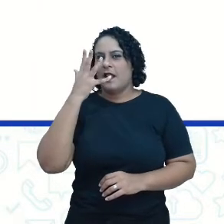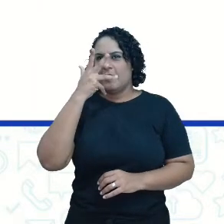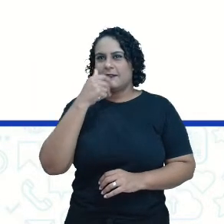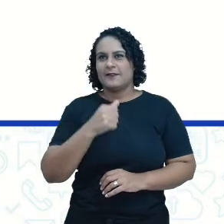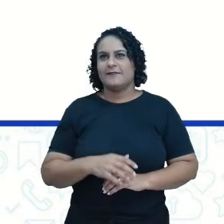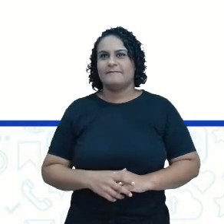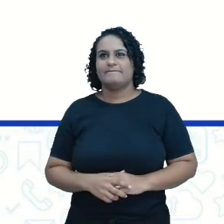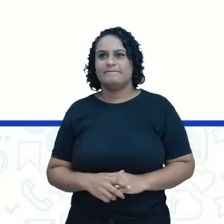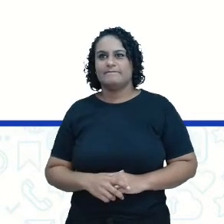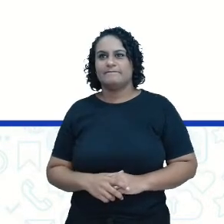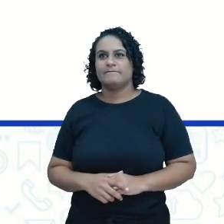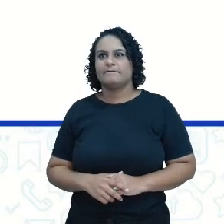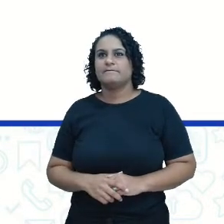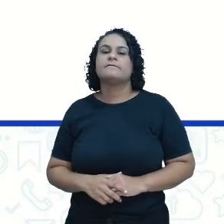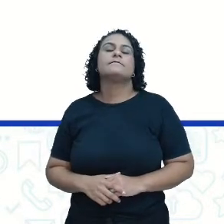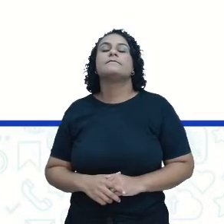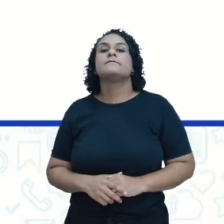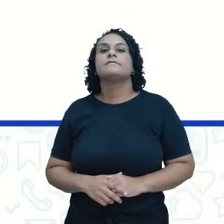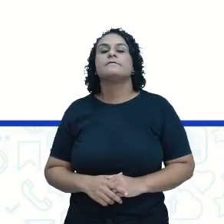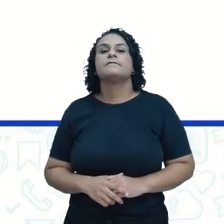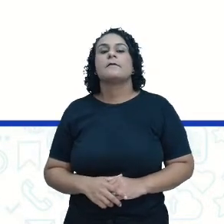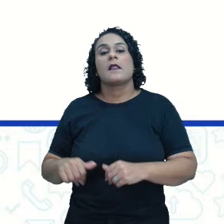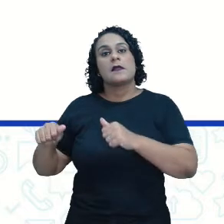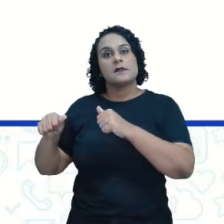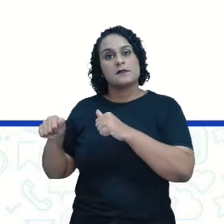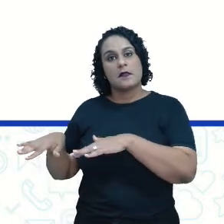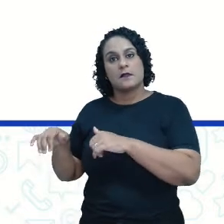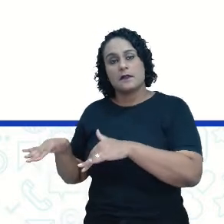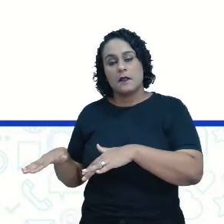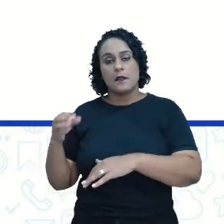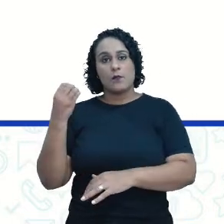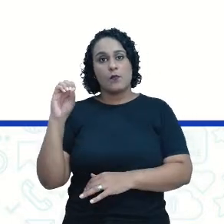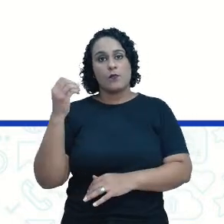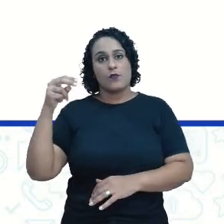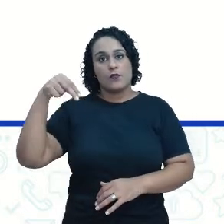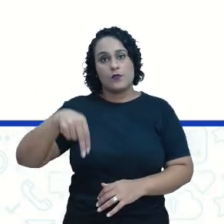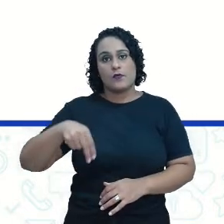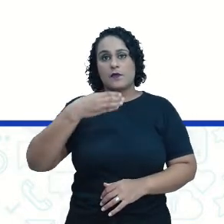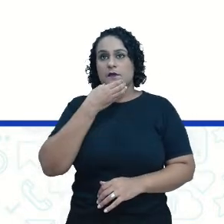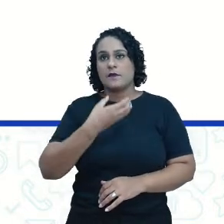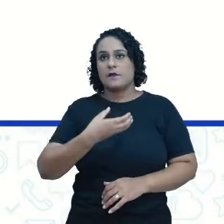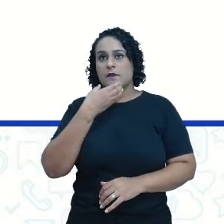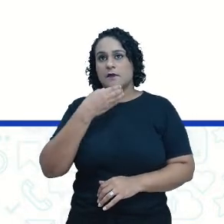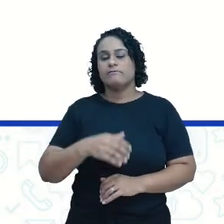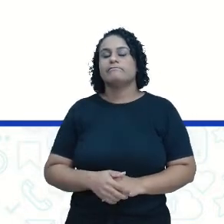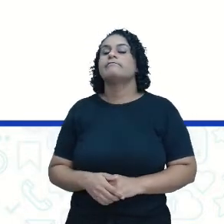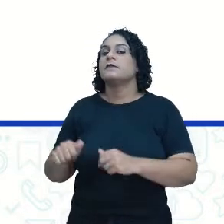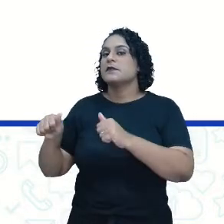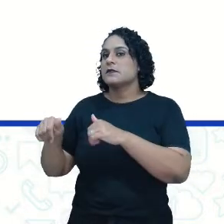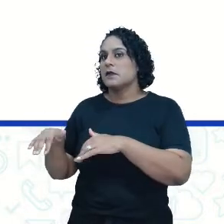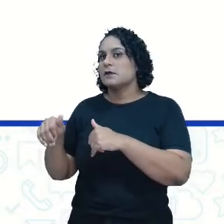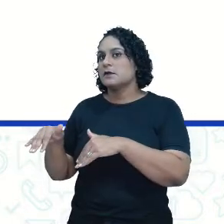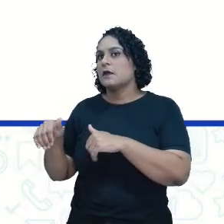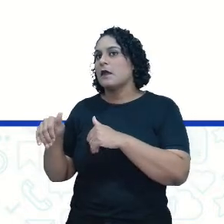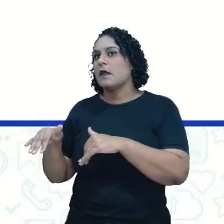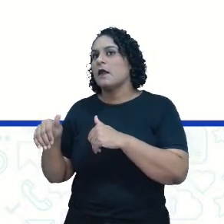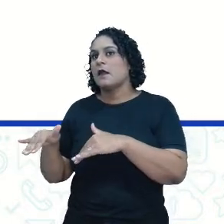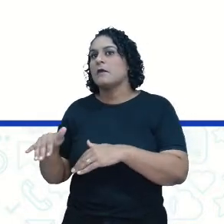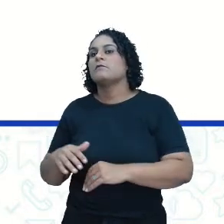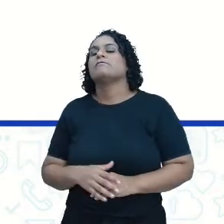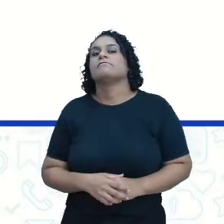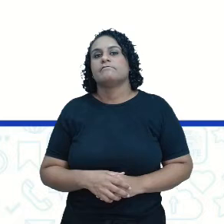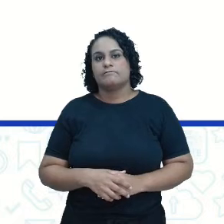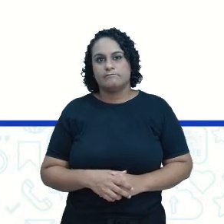exatamente. Aí, ó, setembro, outubro, novembro, dezembro, gente, ó, setembro, nosso sistema solar já começa aí a